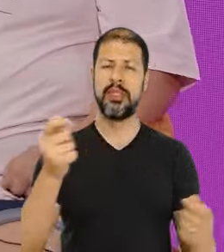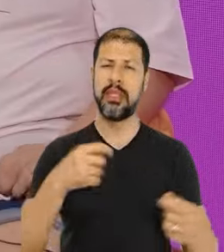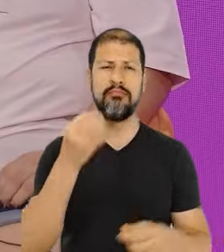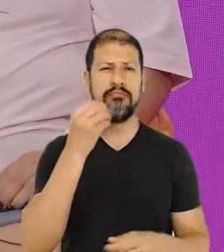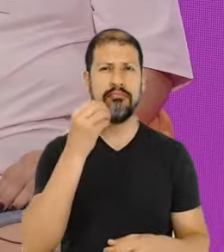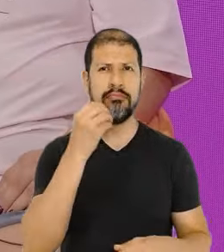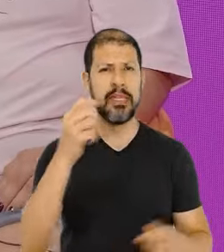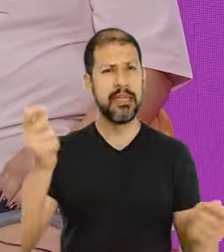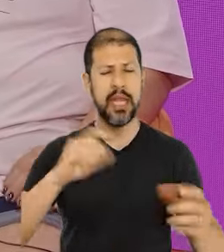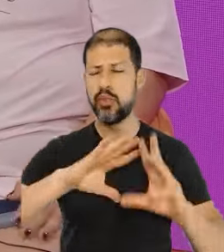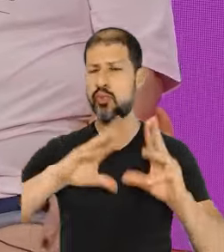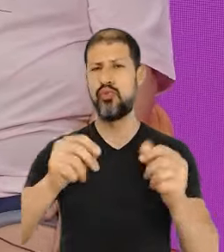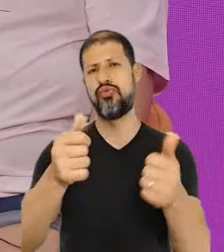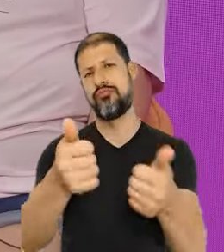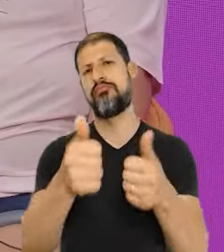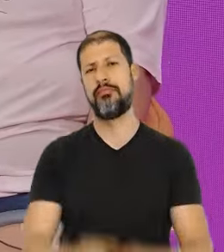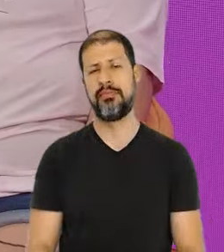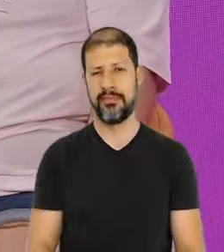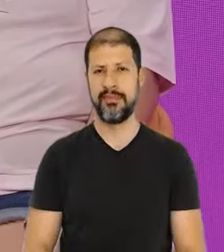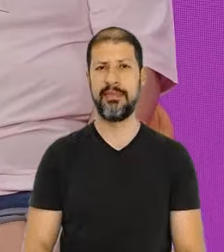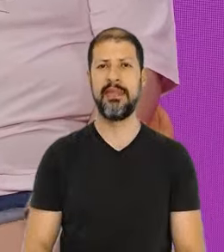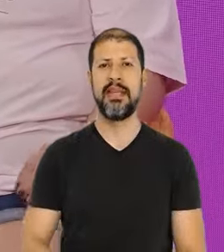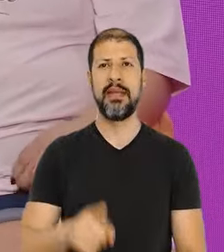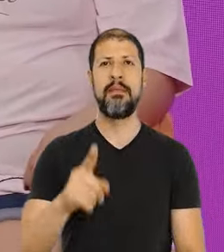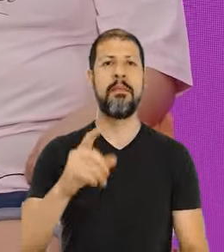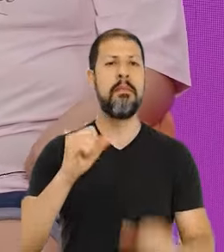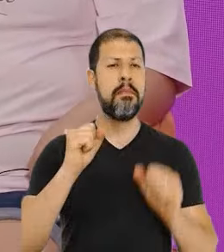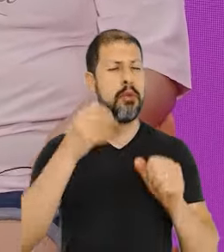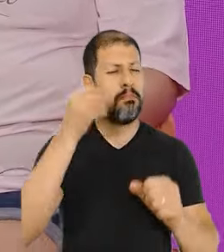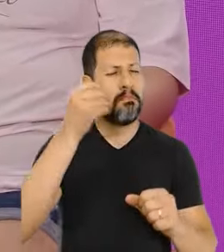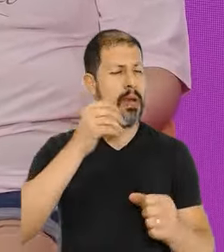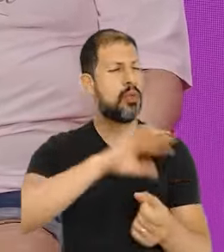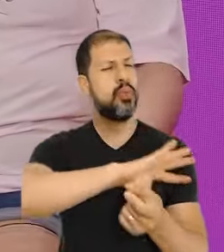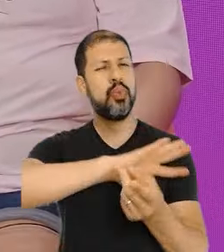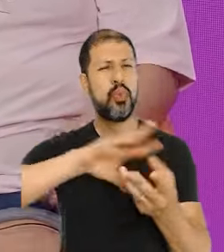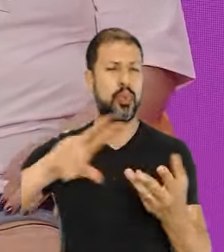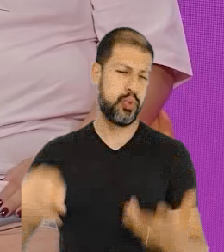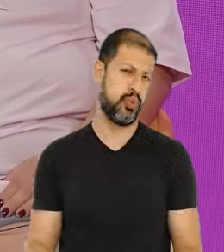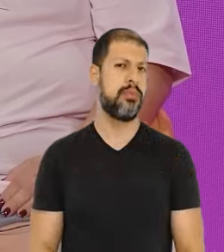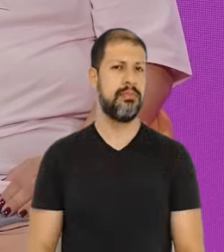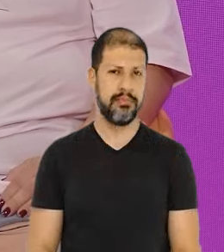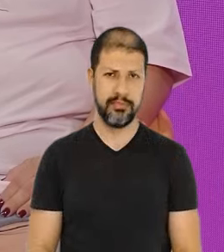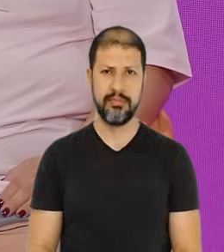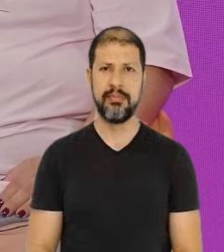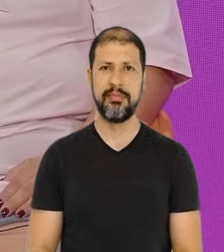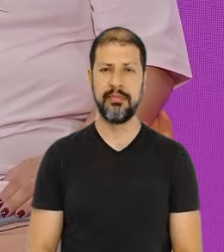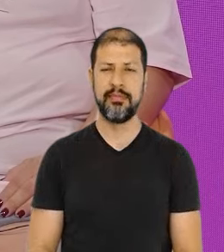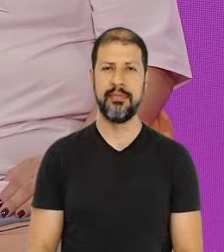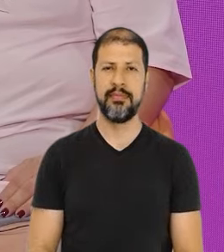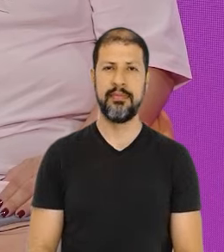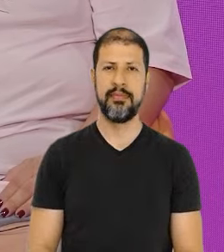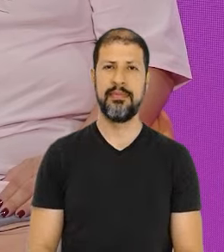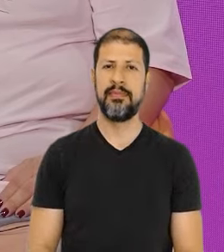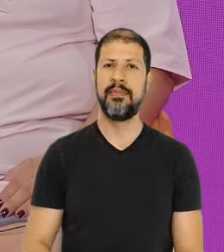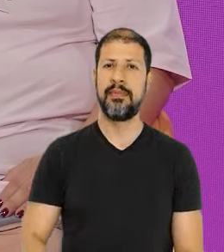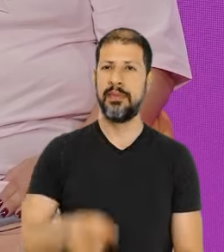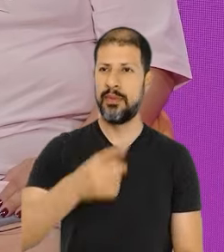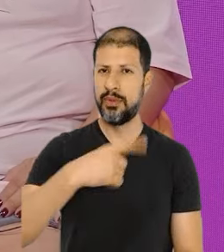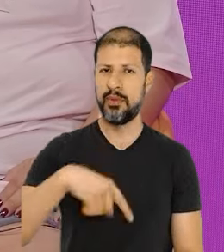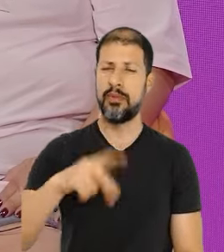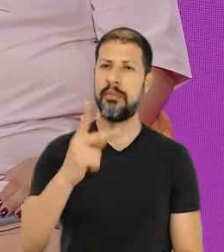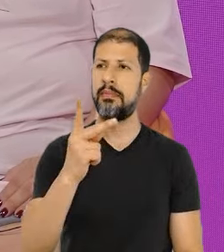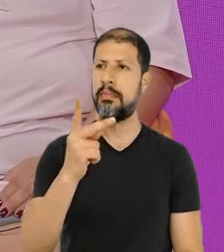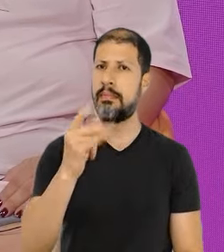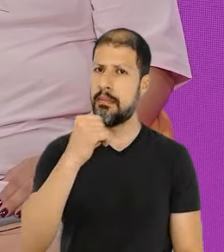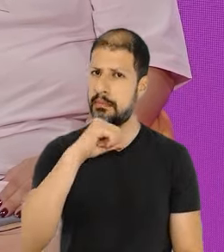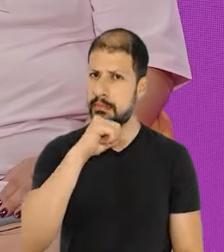podem fazer tudo né eles pode vivenciar tudo então Eh nós como os pais temos